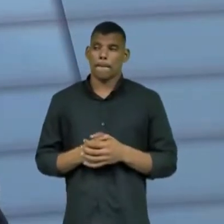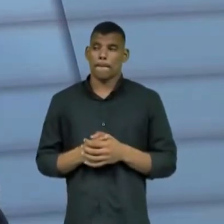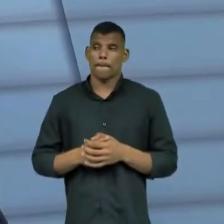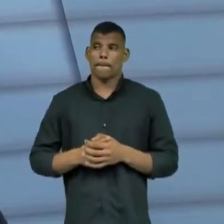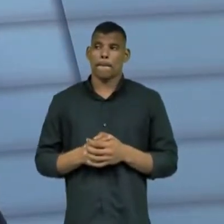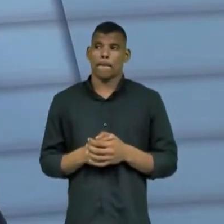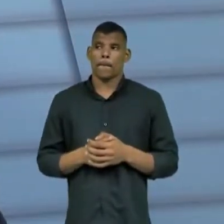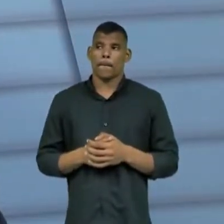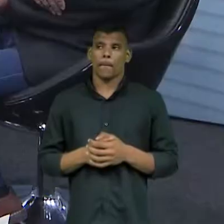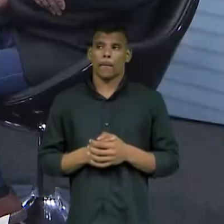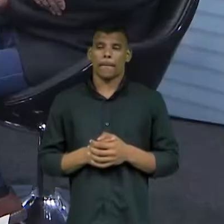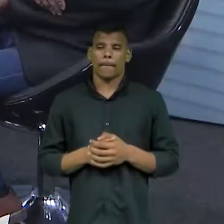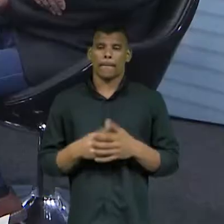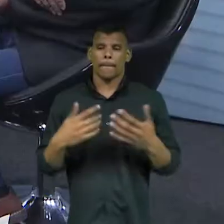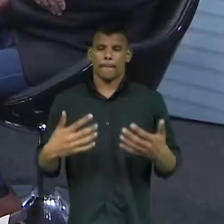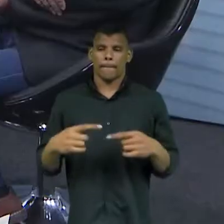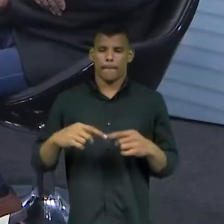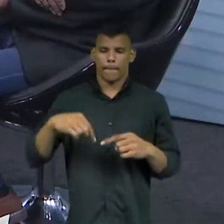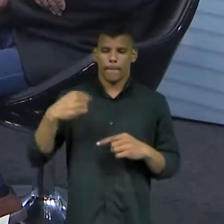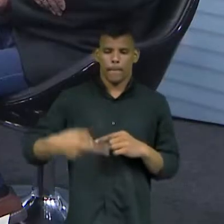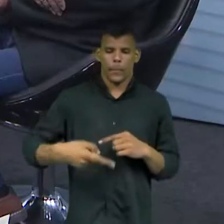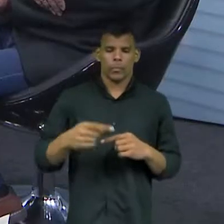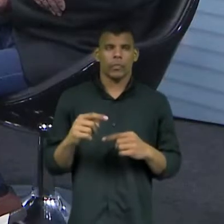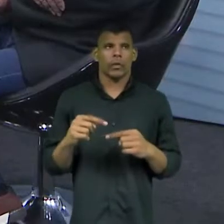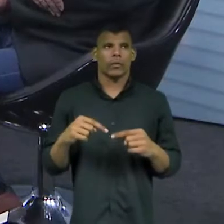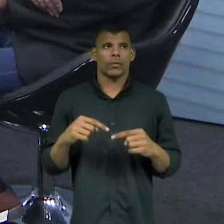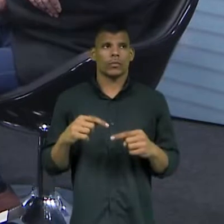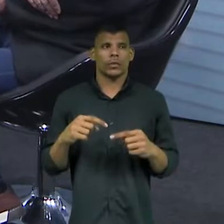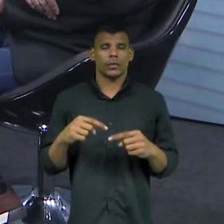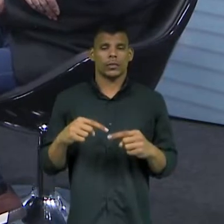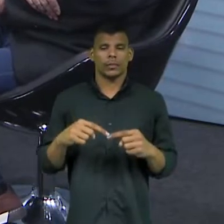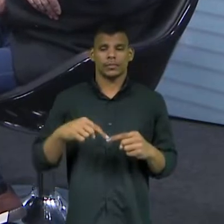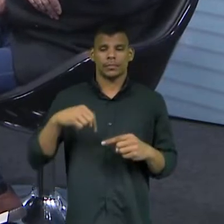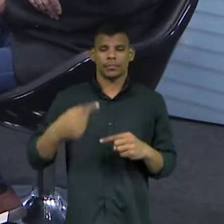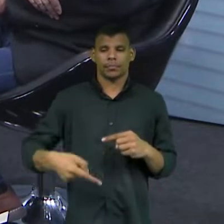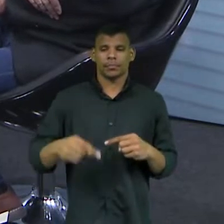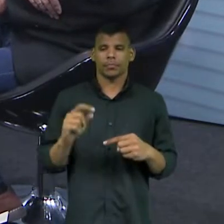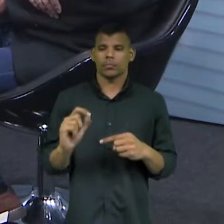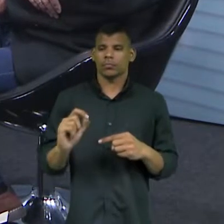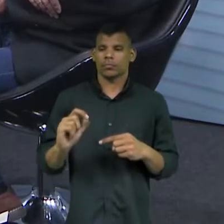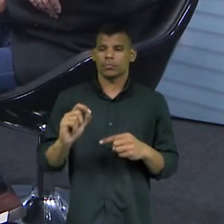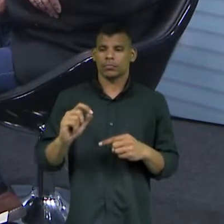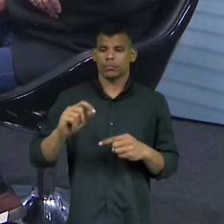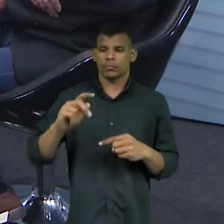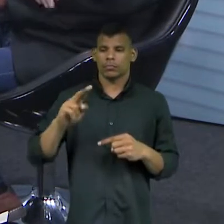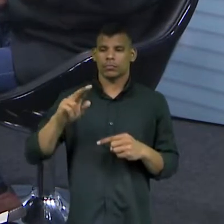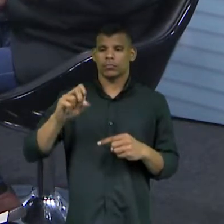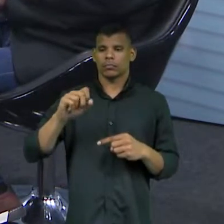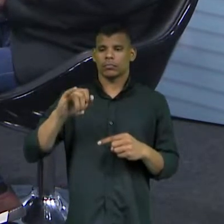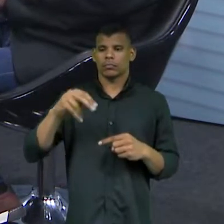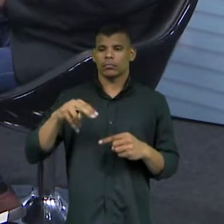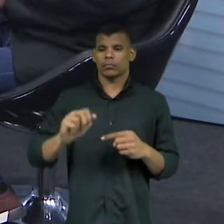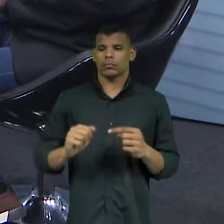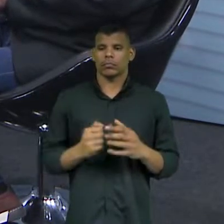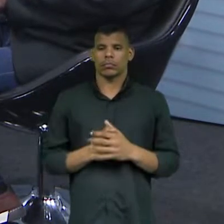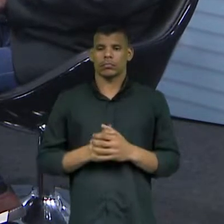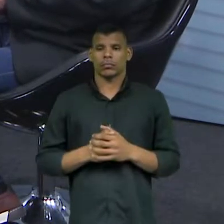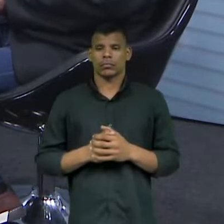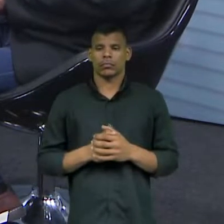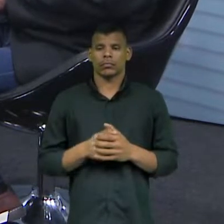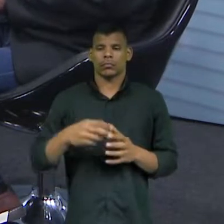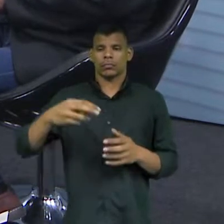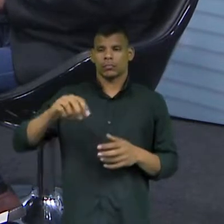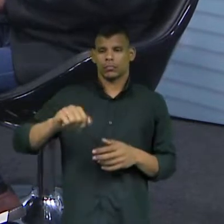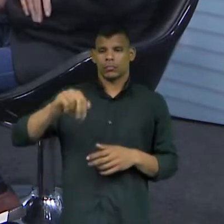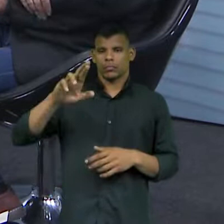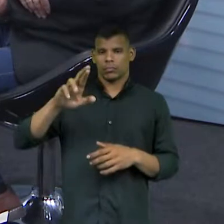o próximo passo para o Ceará é a usina eólica em alto mar? Exatamente. E mas não é alto mar, né? No mar, né?